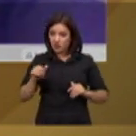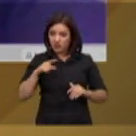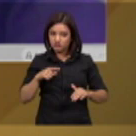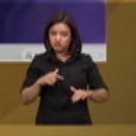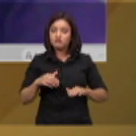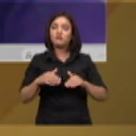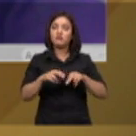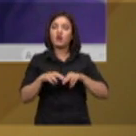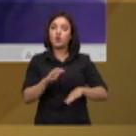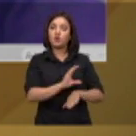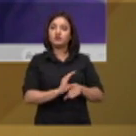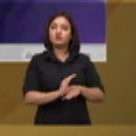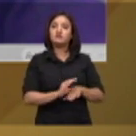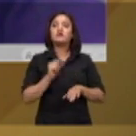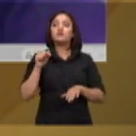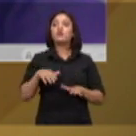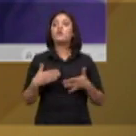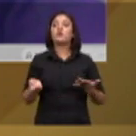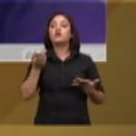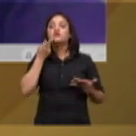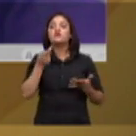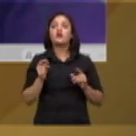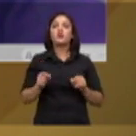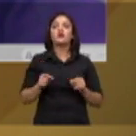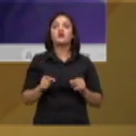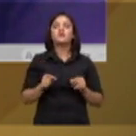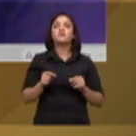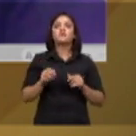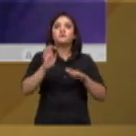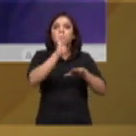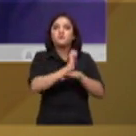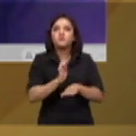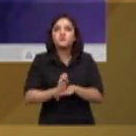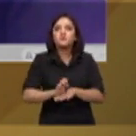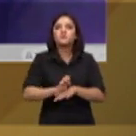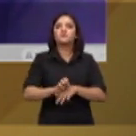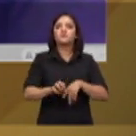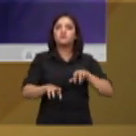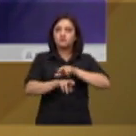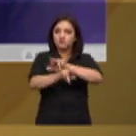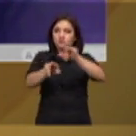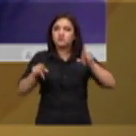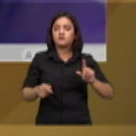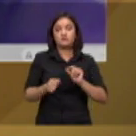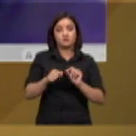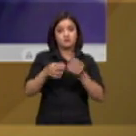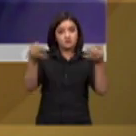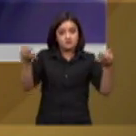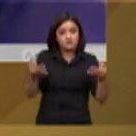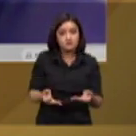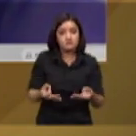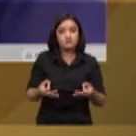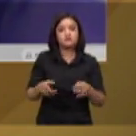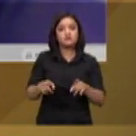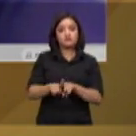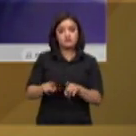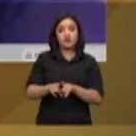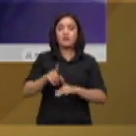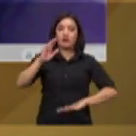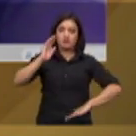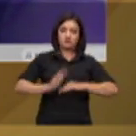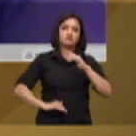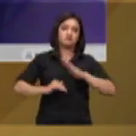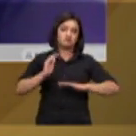e essa norma, quando trata diversamente as unidades da federação, o faz com razoabilidade e